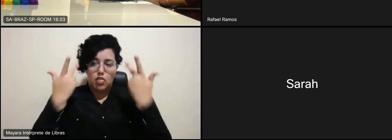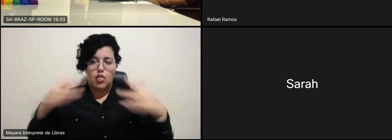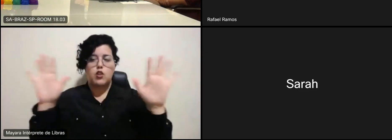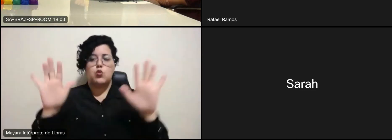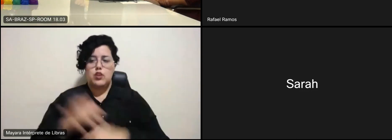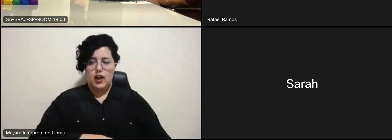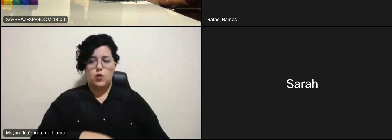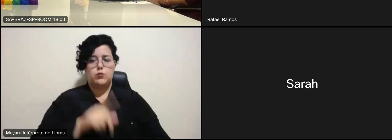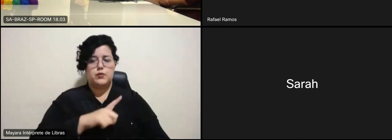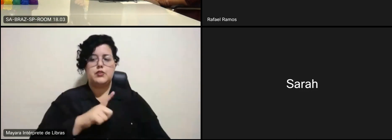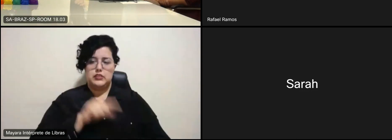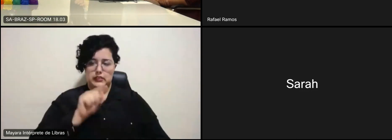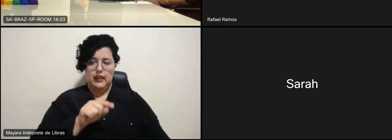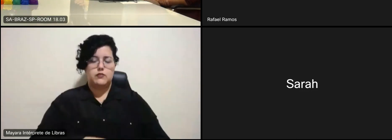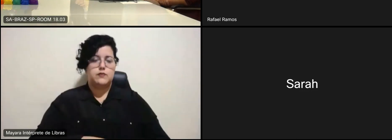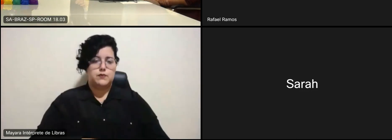fluido.